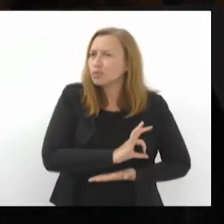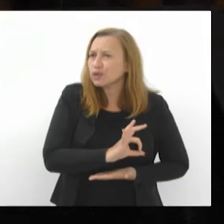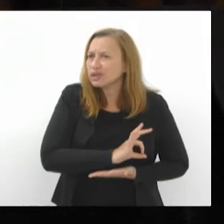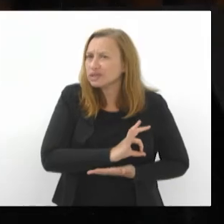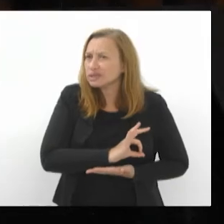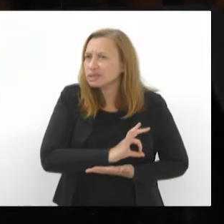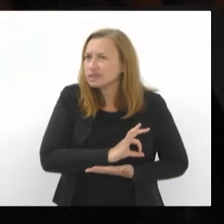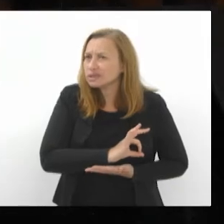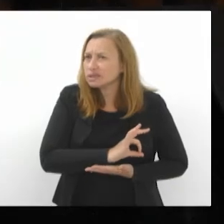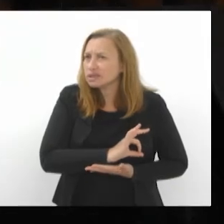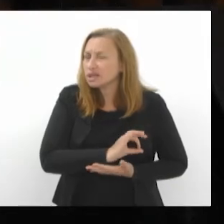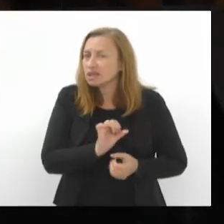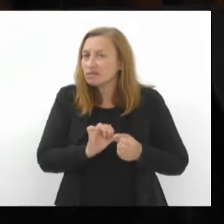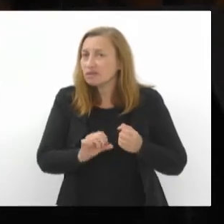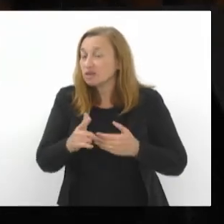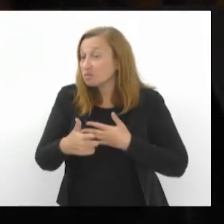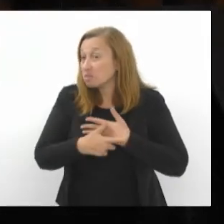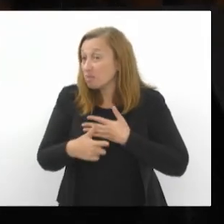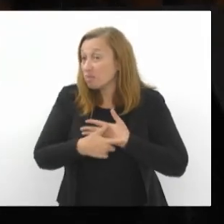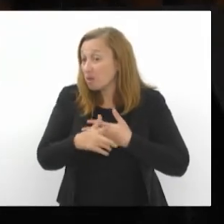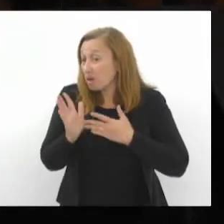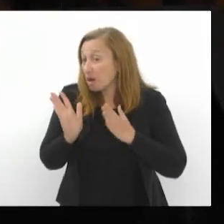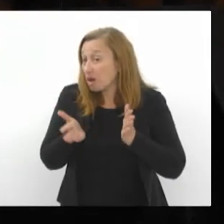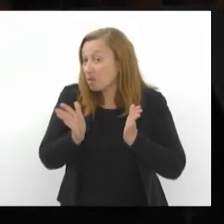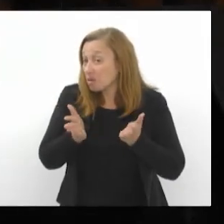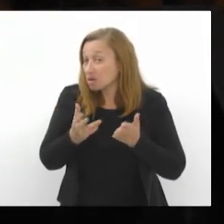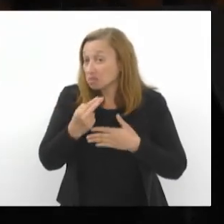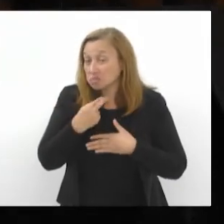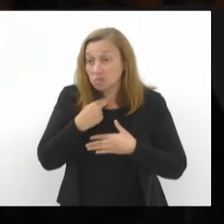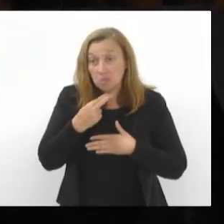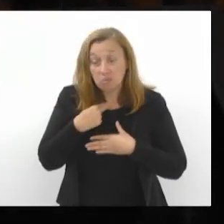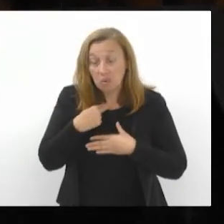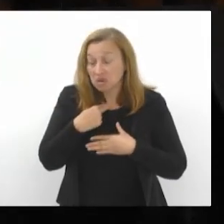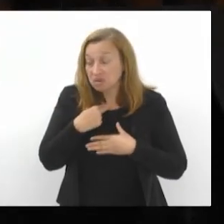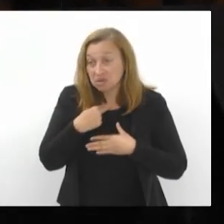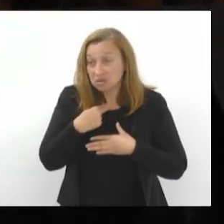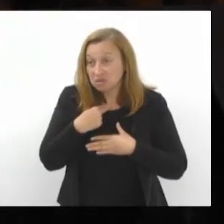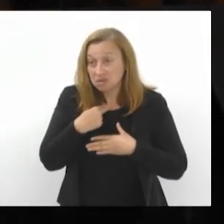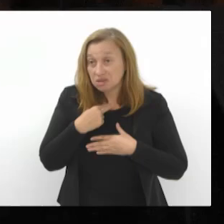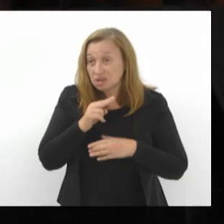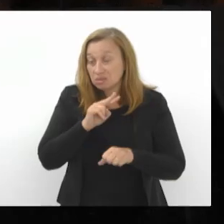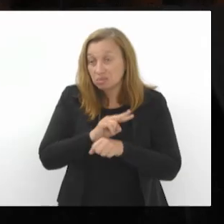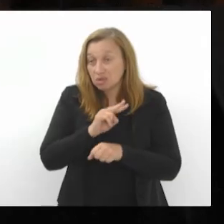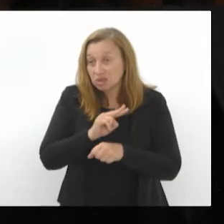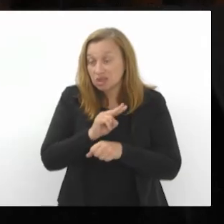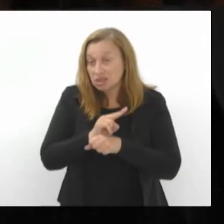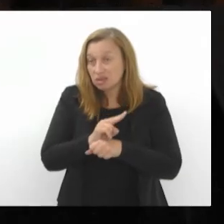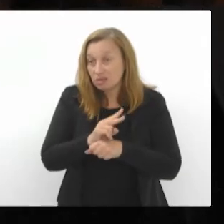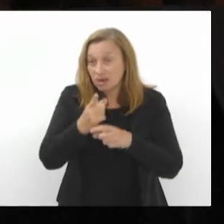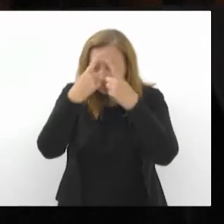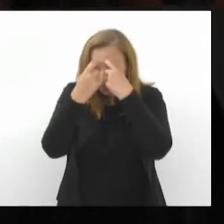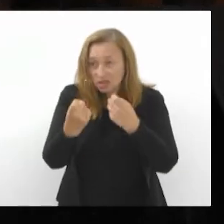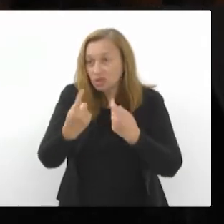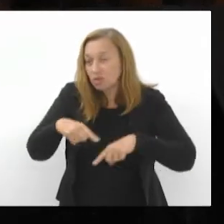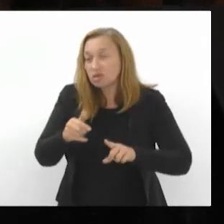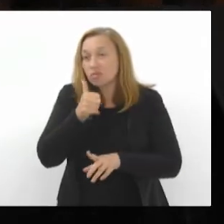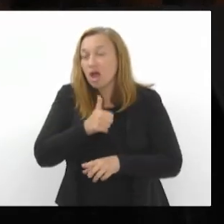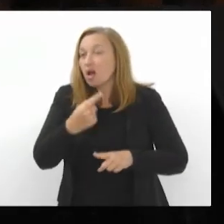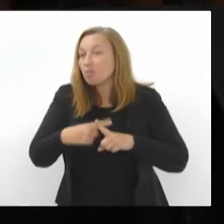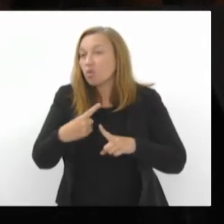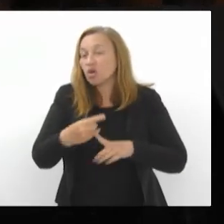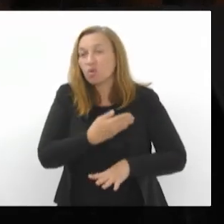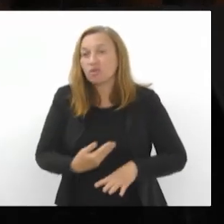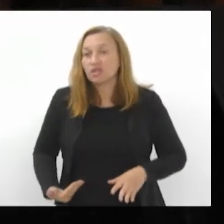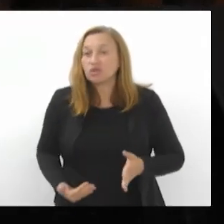polícia, que faz o seu papel, agora não pode fazer o papel de prevenção à violência contra a mulher, porque o governador do